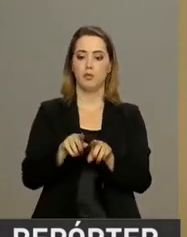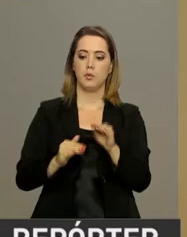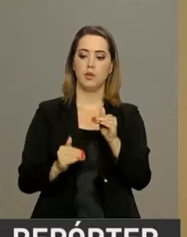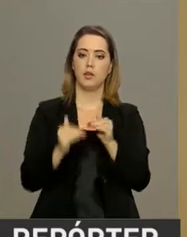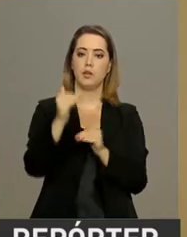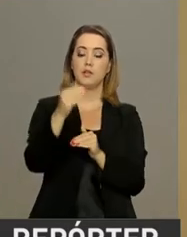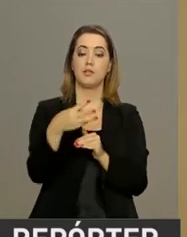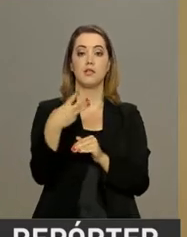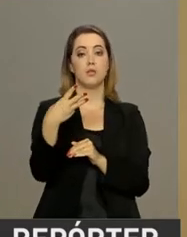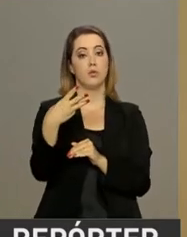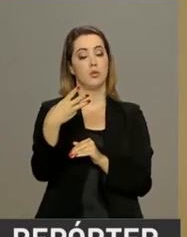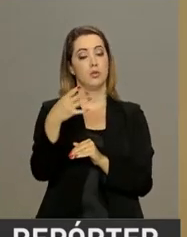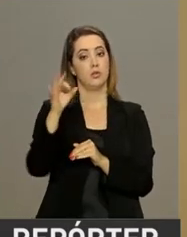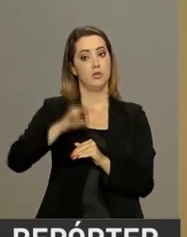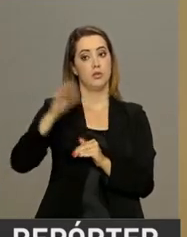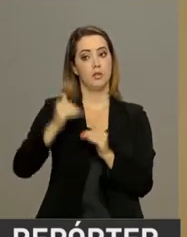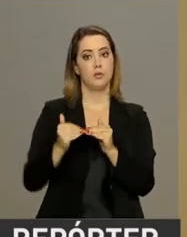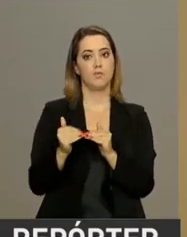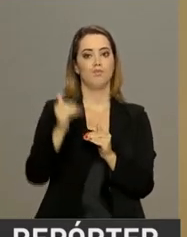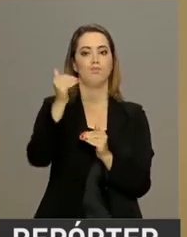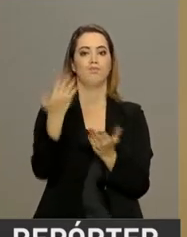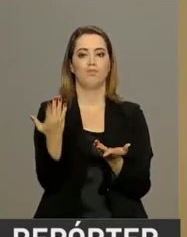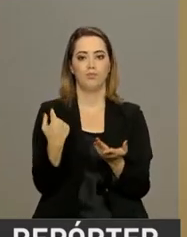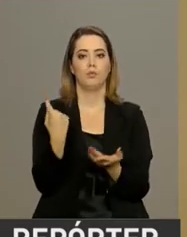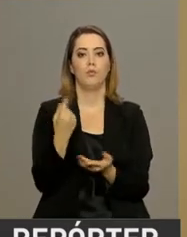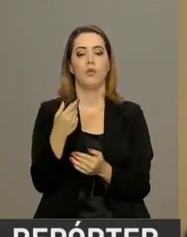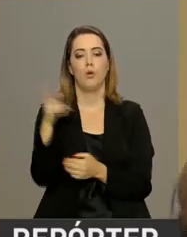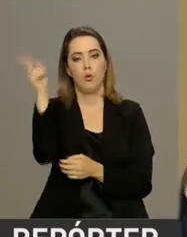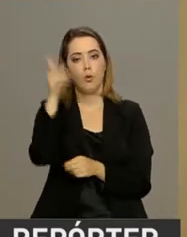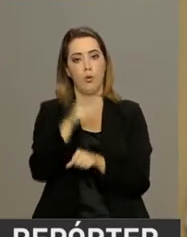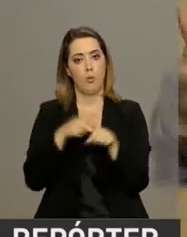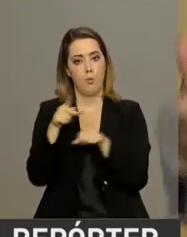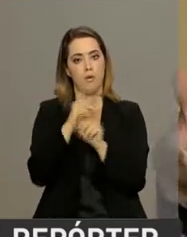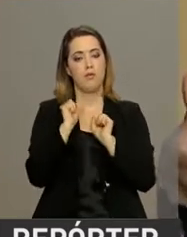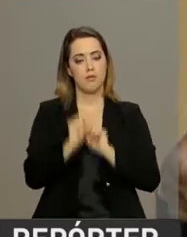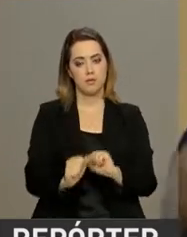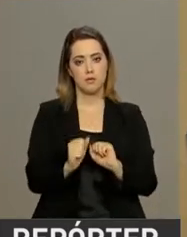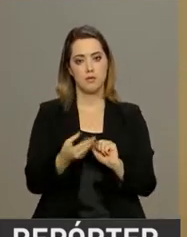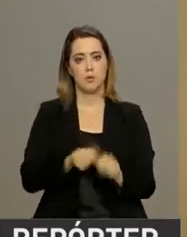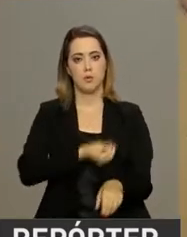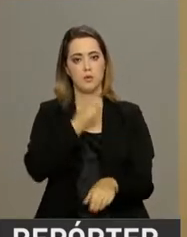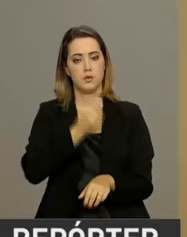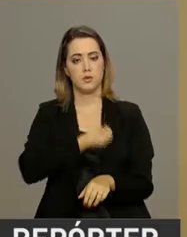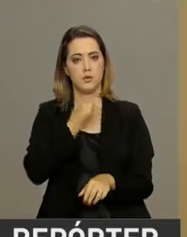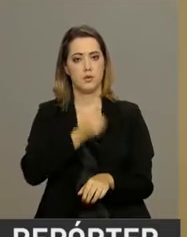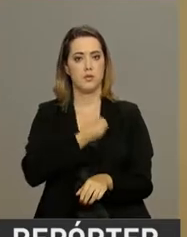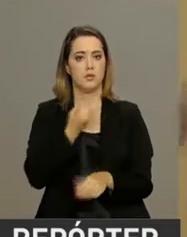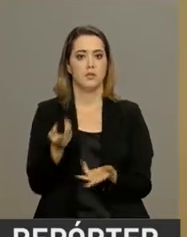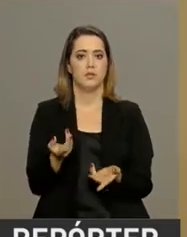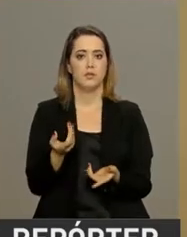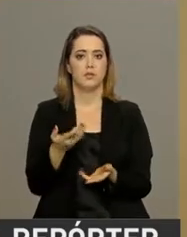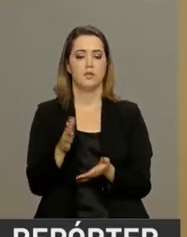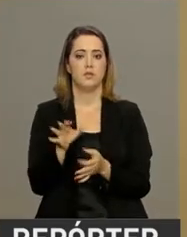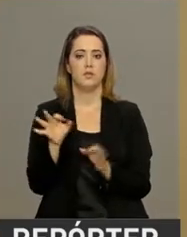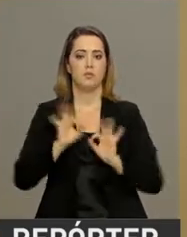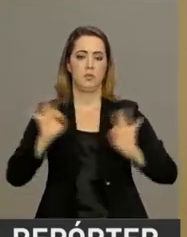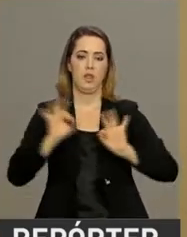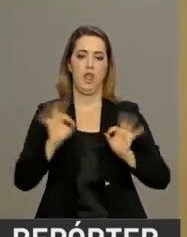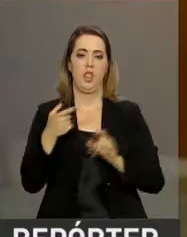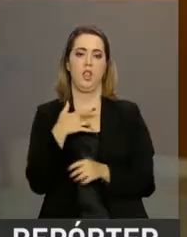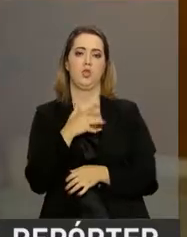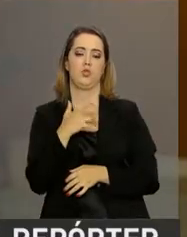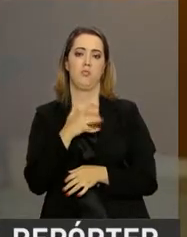de 3% nos próximos anos, um país que tenha condições, de fato, de viver sem o medo de crise